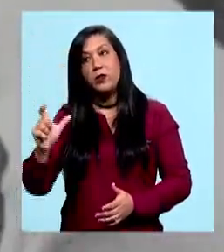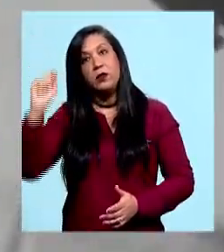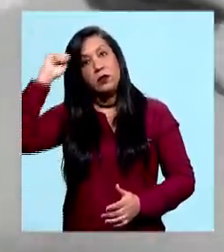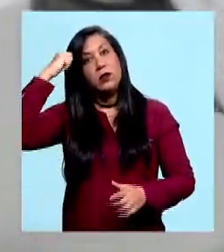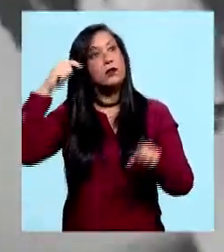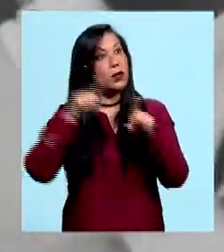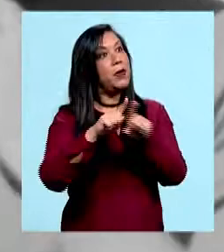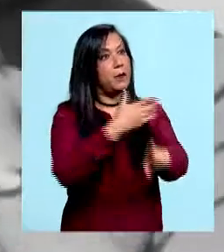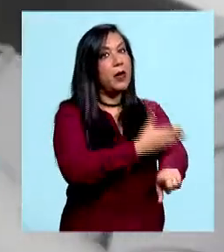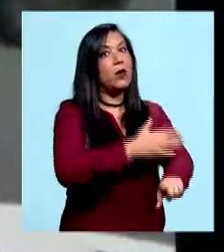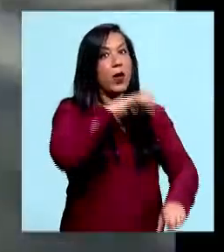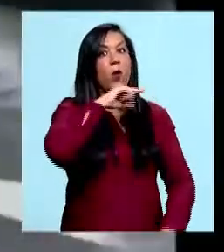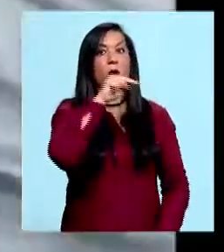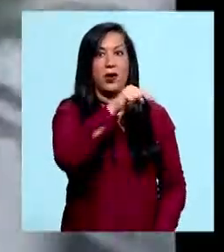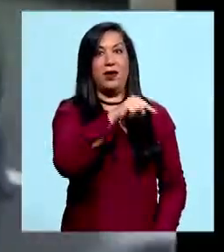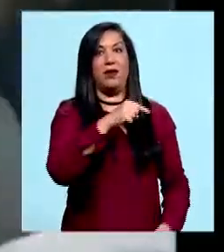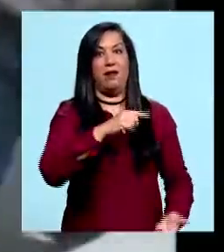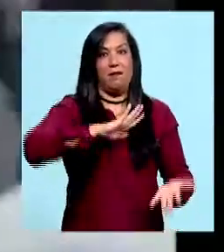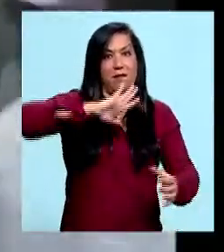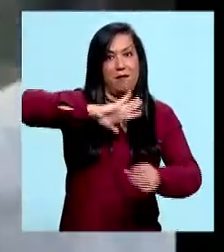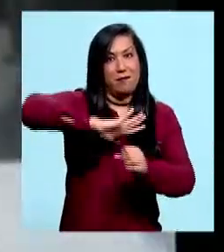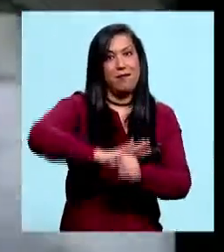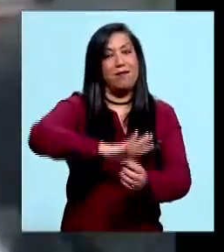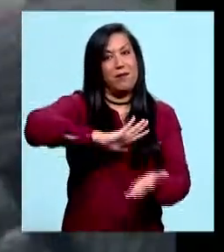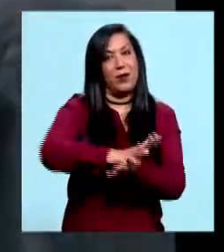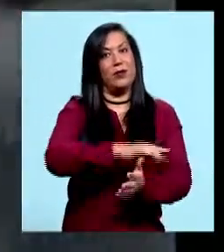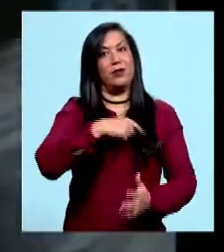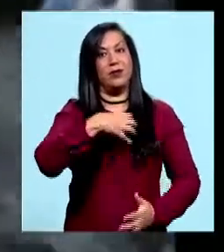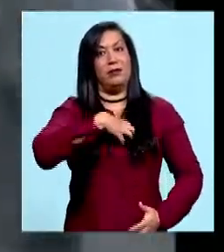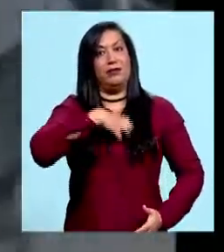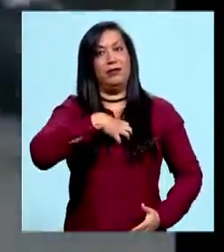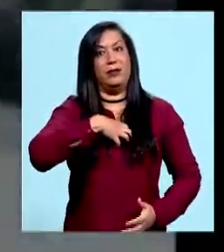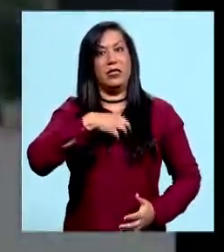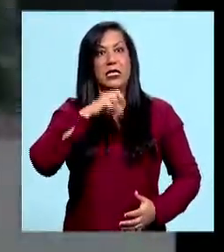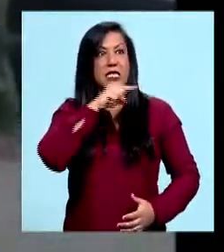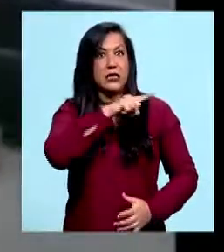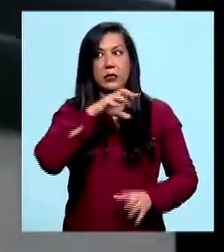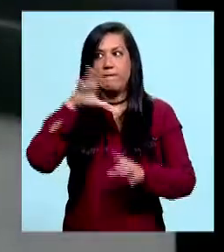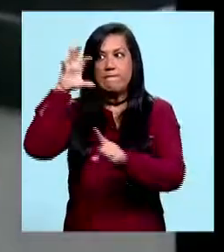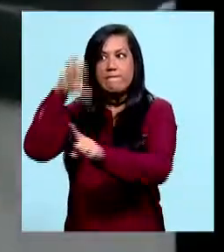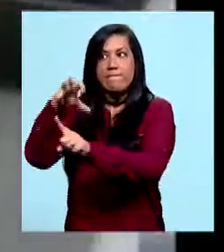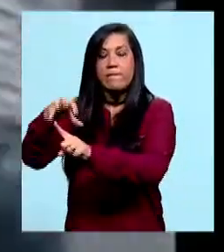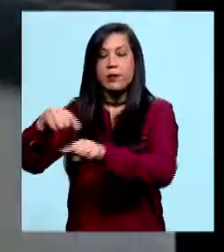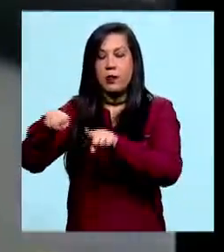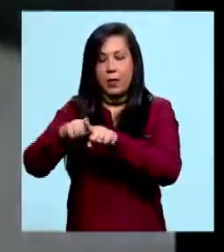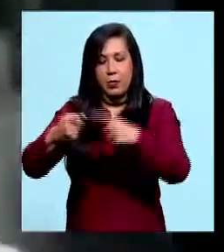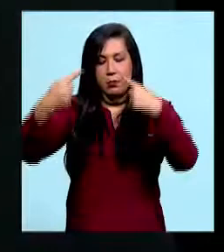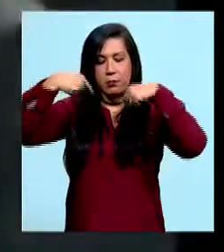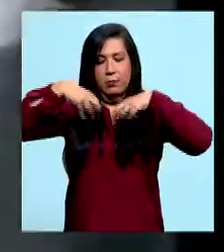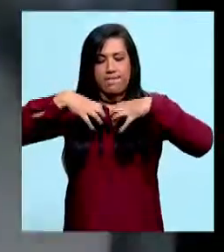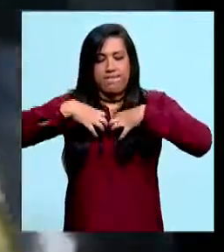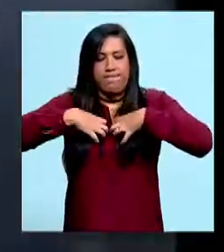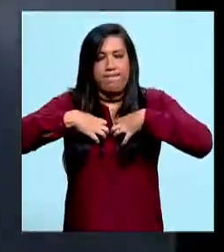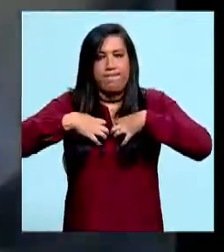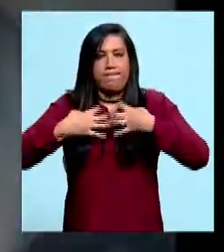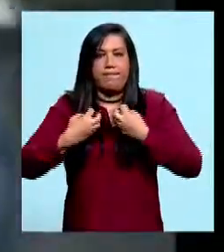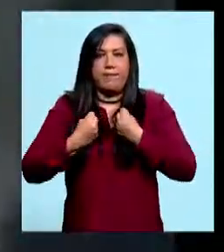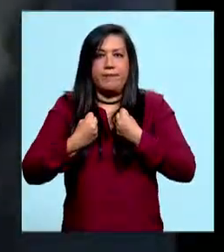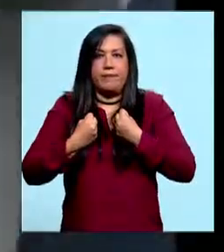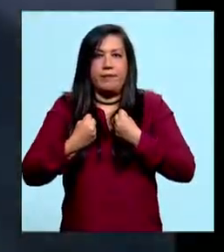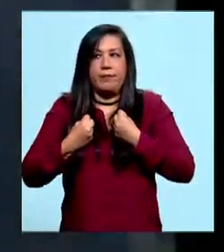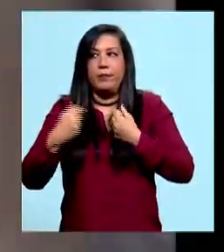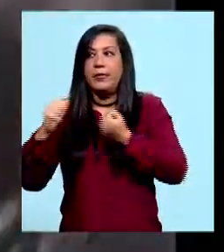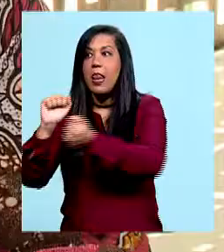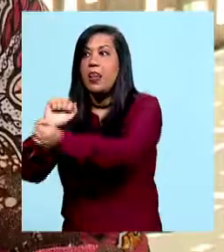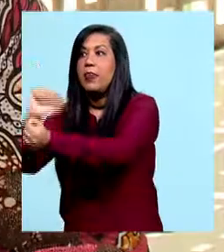para os próprios brancos. Portanto, aquele que oprime, também oprime a si mesmo. Porque a liberdade de um é a tua